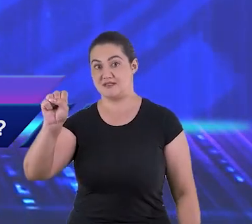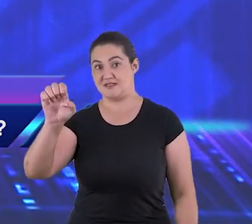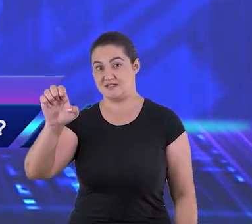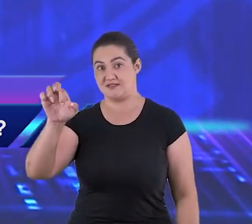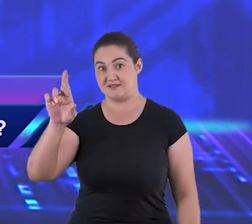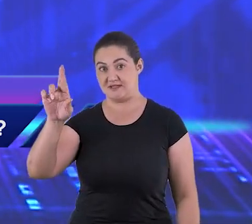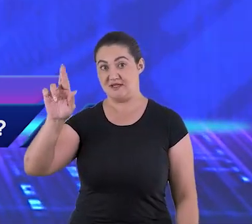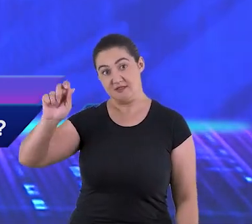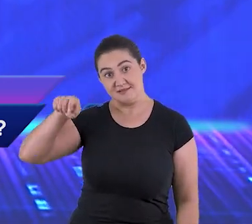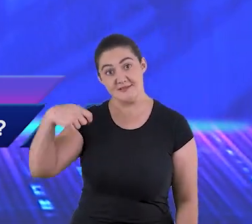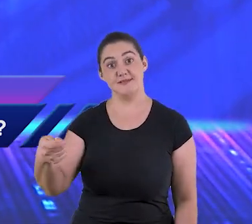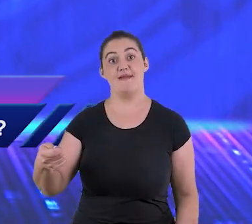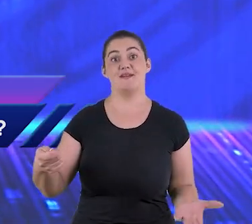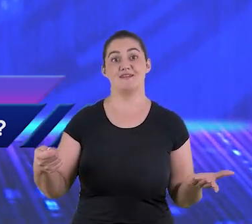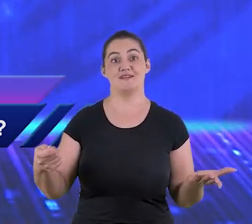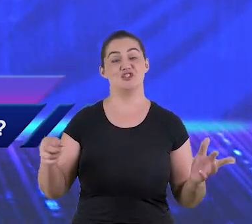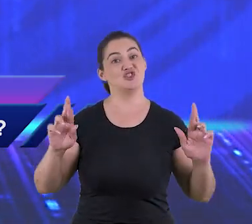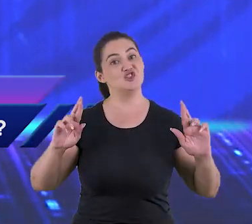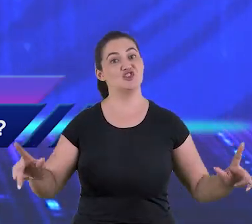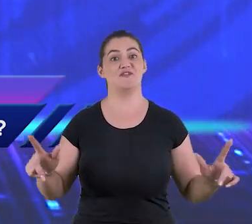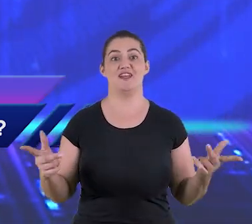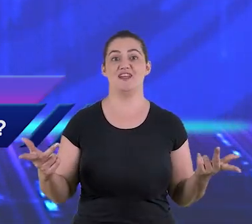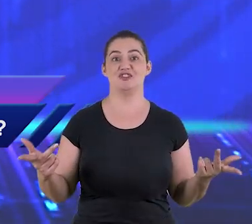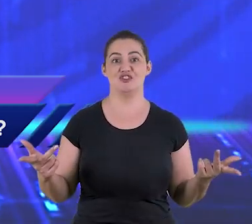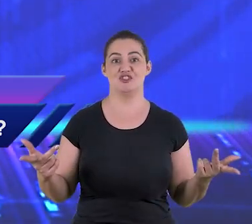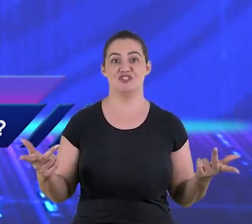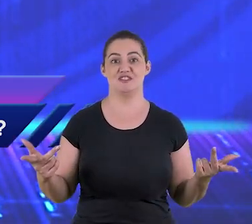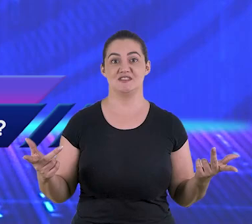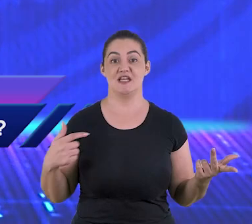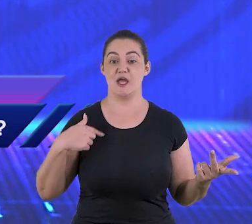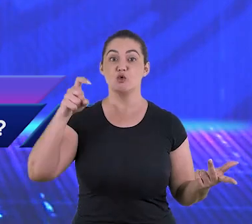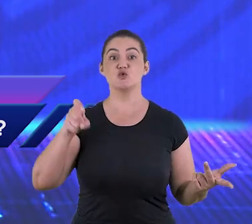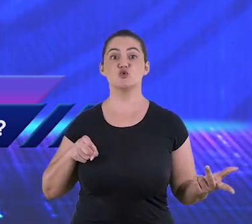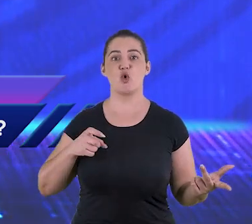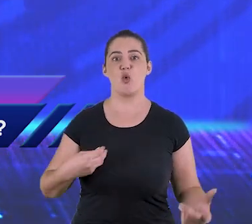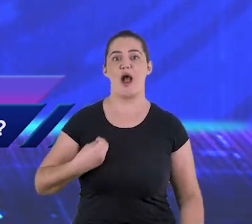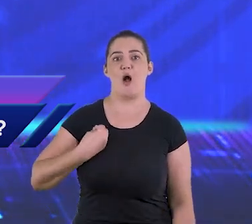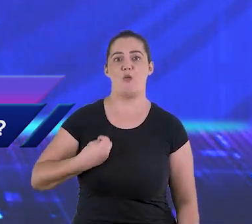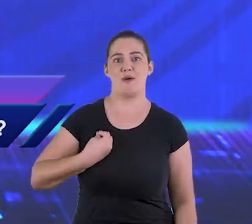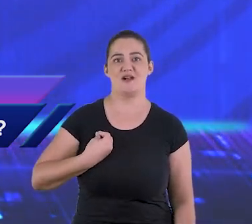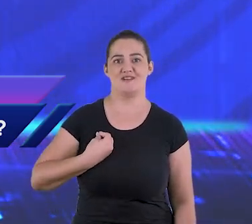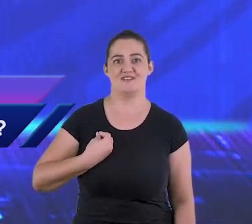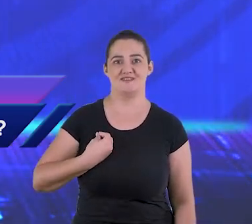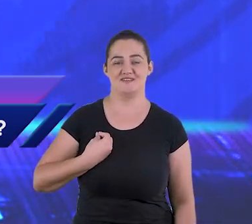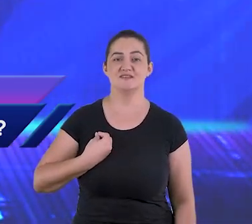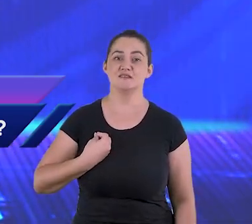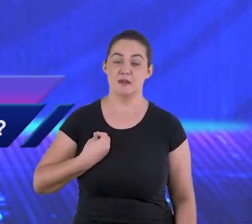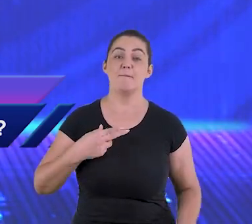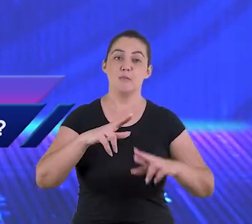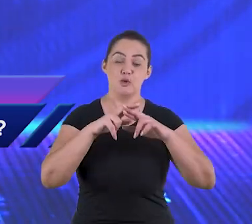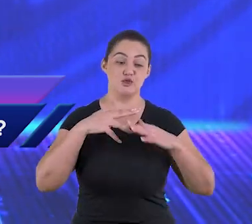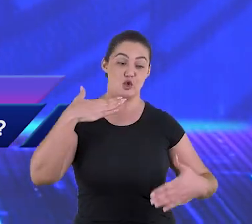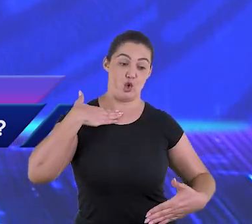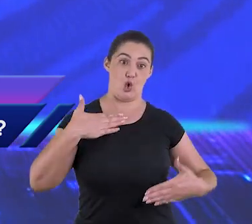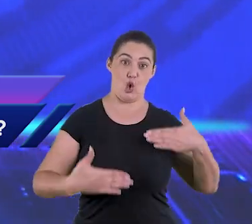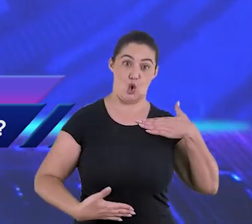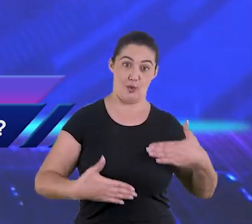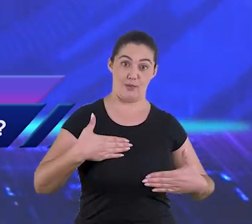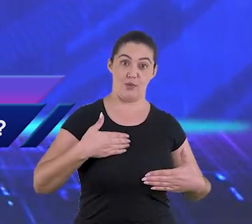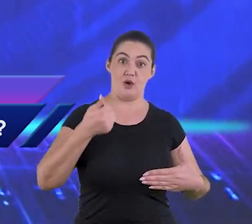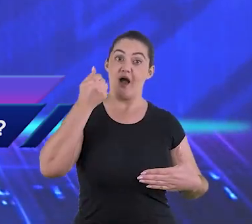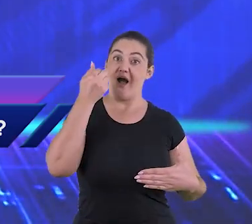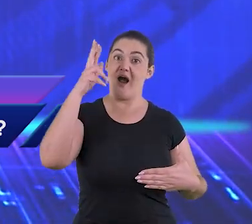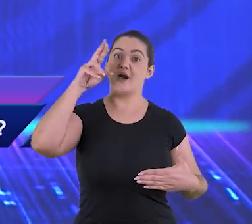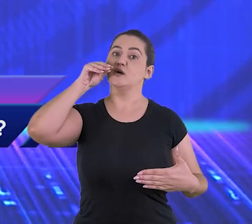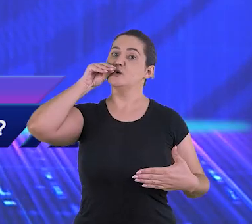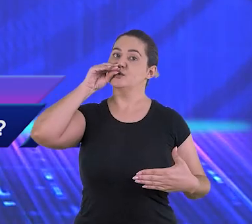uma alma vivente, deve haver uma junção entre estas duas partes. A separação do corpo